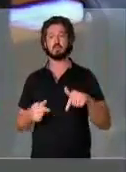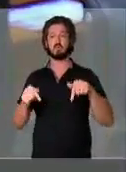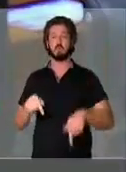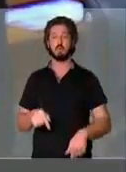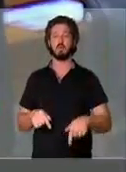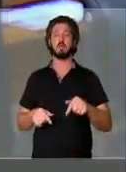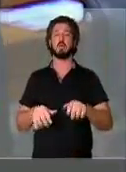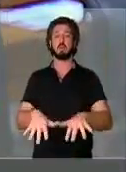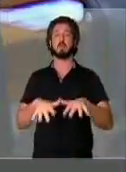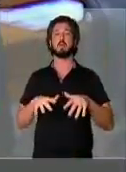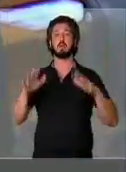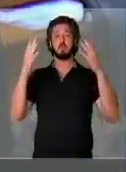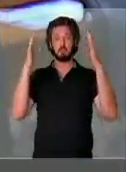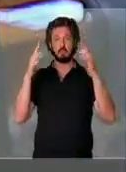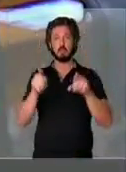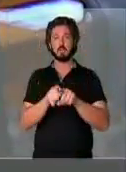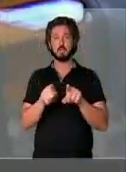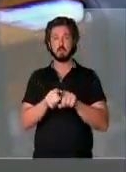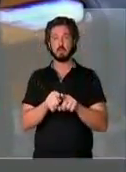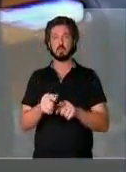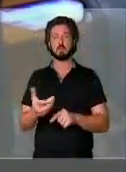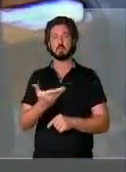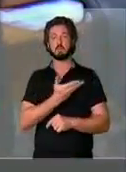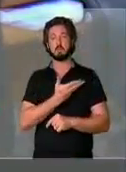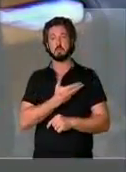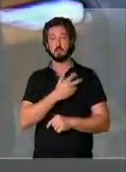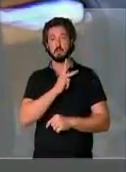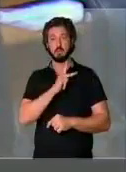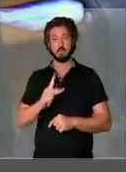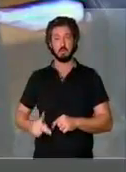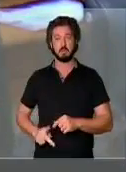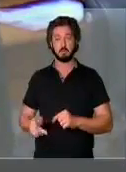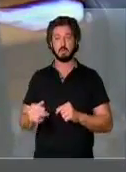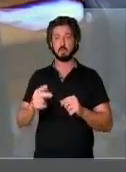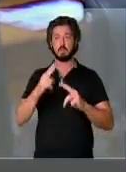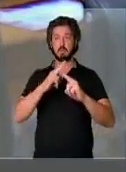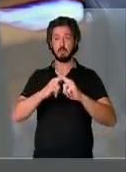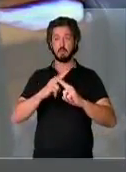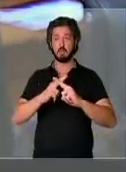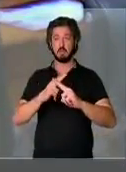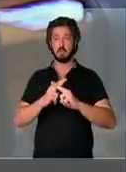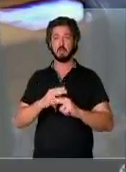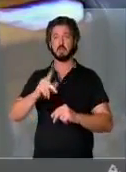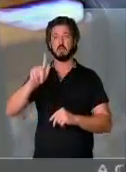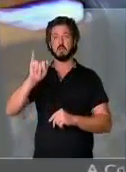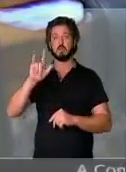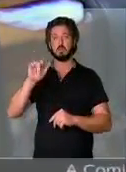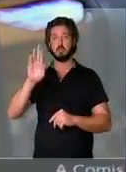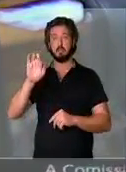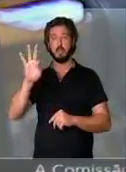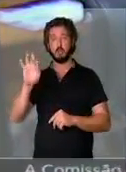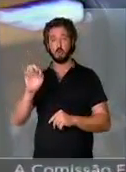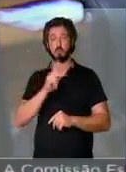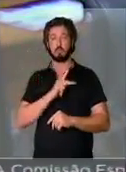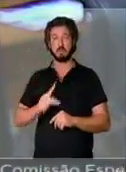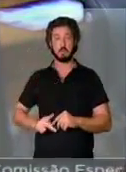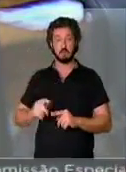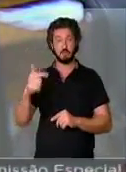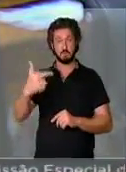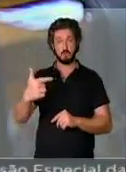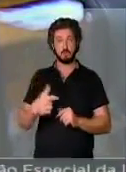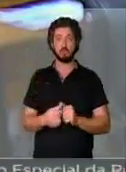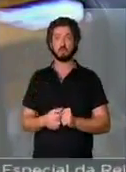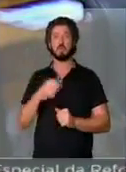também gostaria de parabenizar o nosso presidente da Caixa Econômica Federal, Gilberto Ock, o vice-presidente,